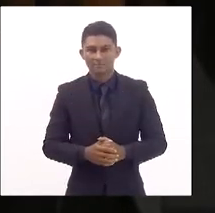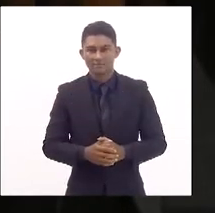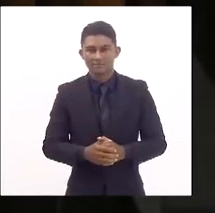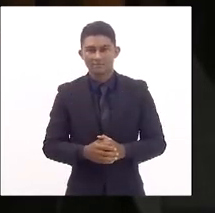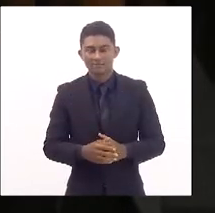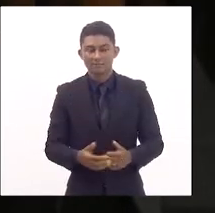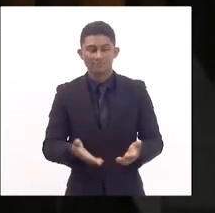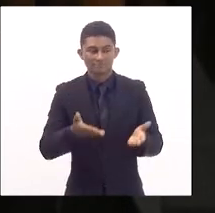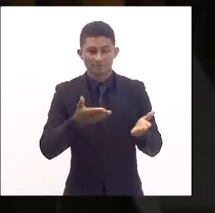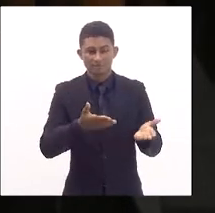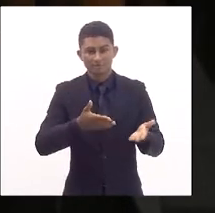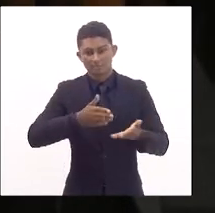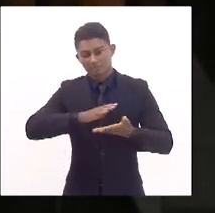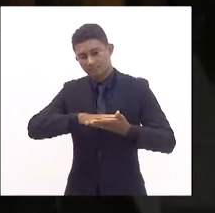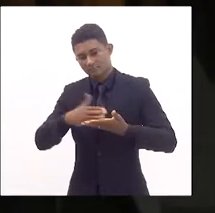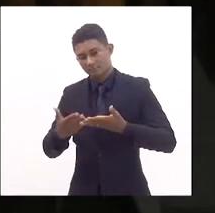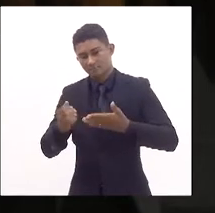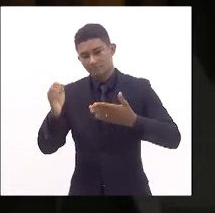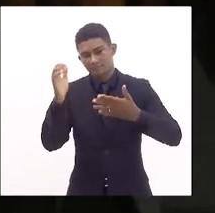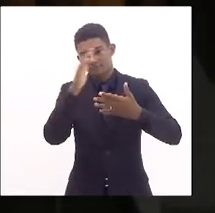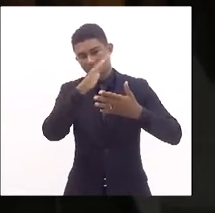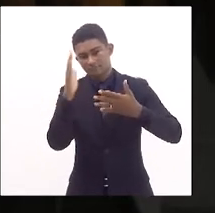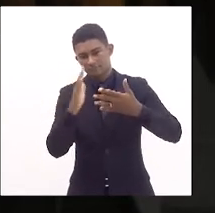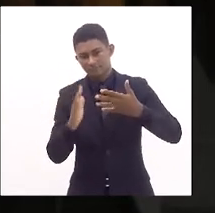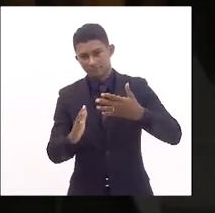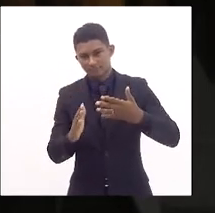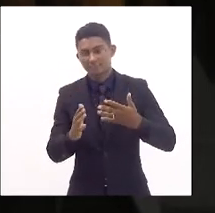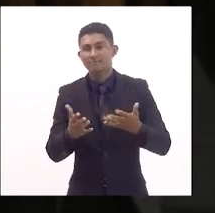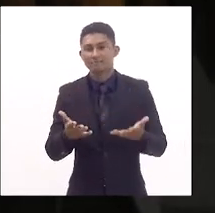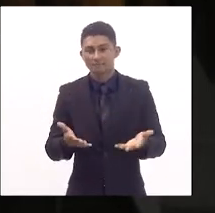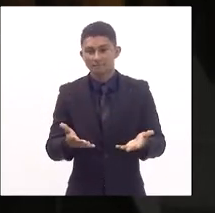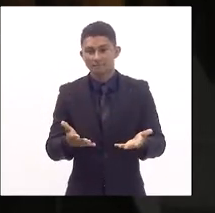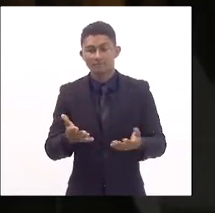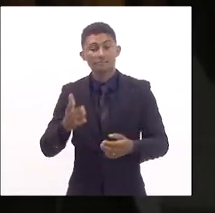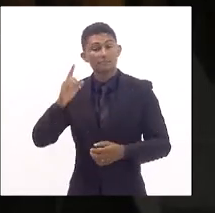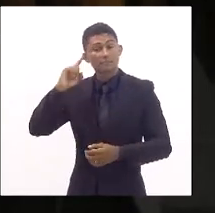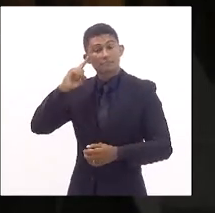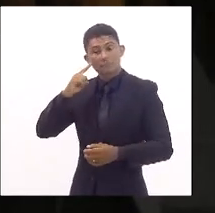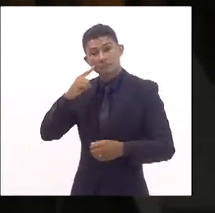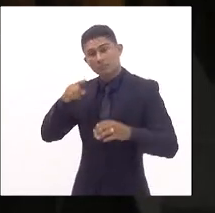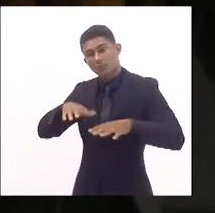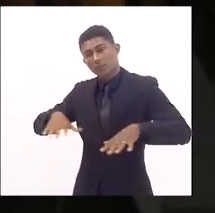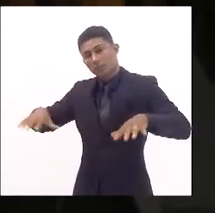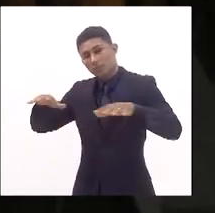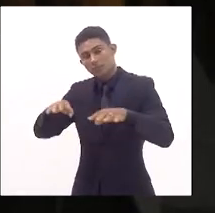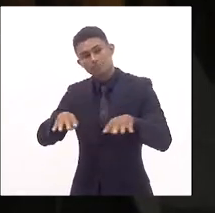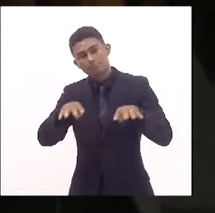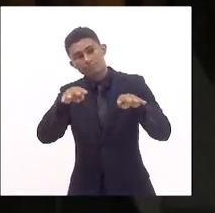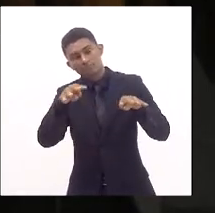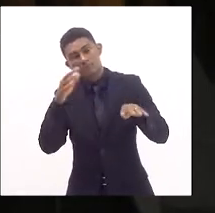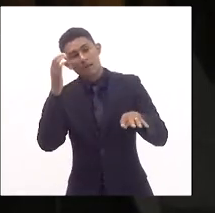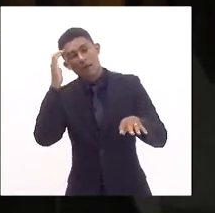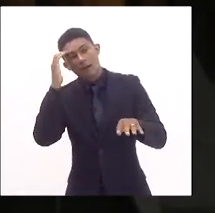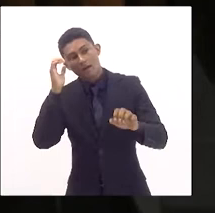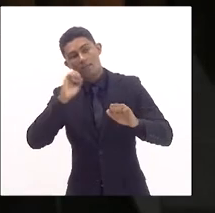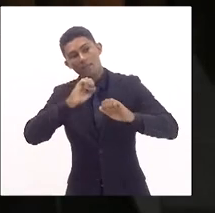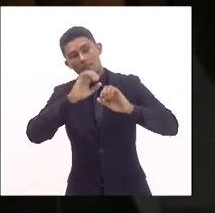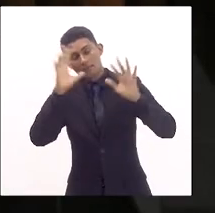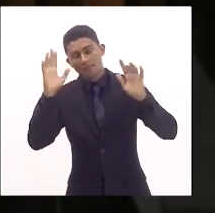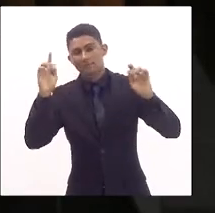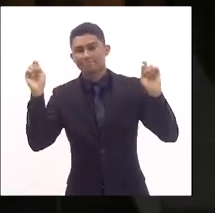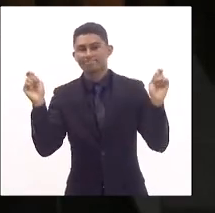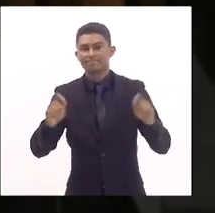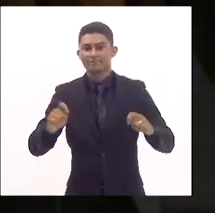a chorar intérprete da linguagem de libras que leva a nossa voz aos